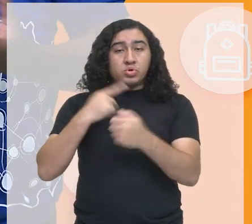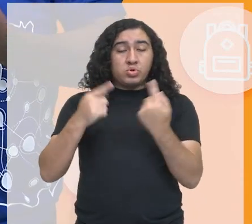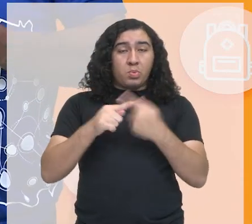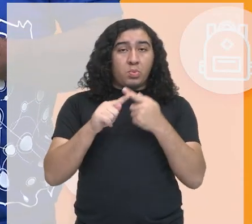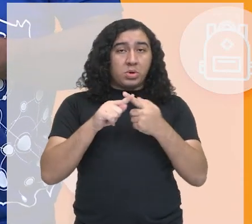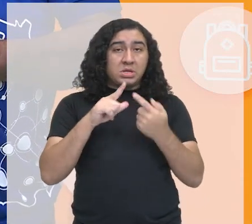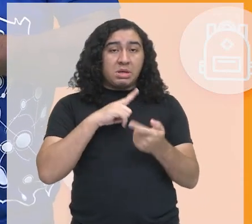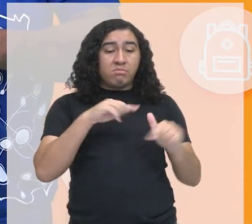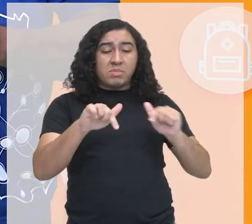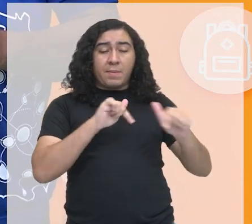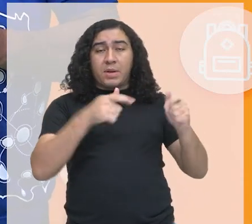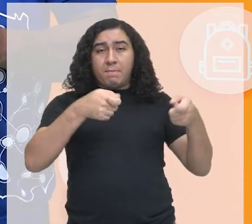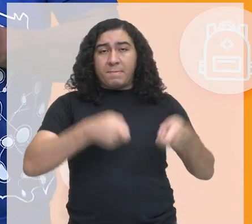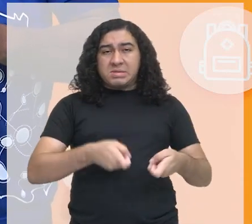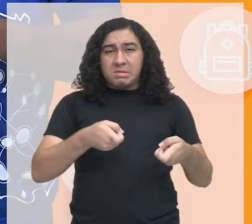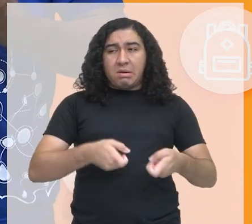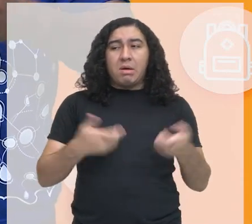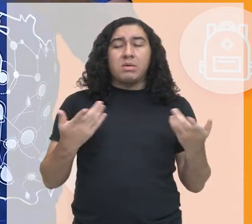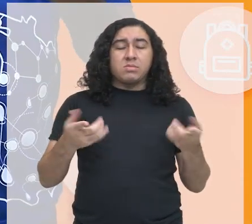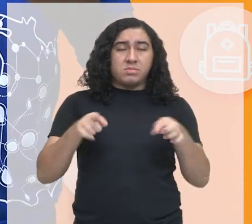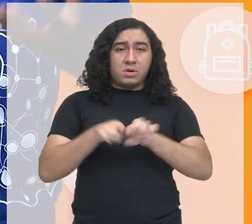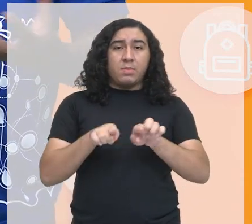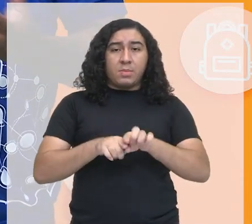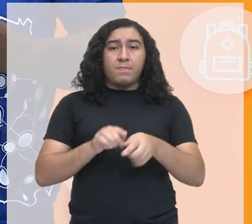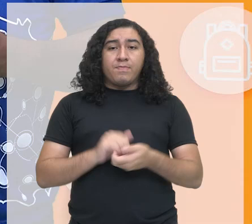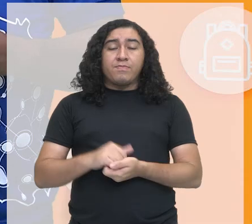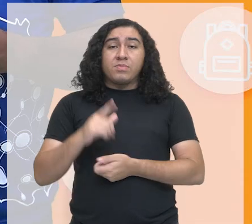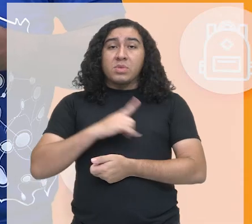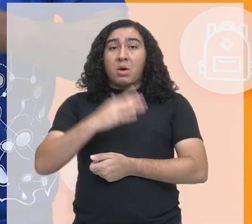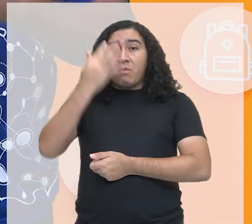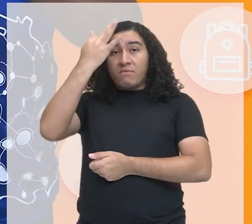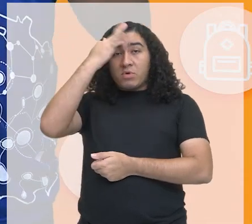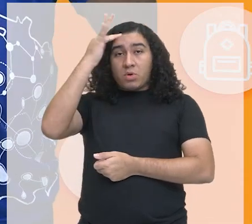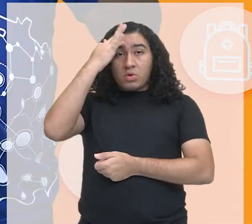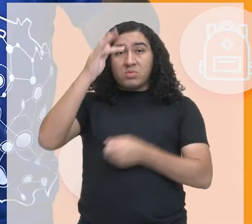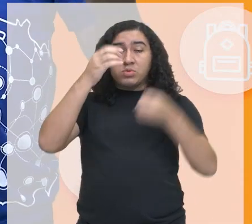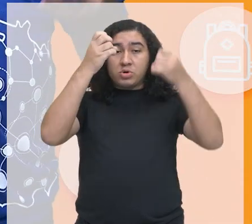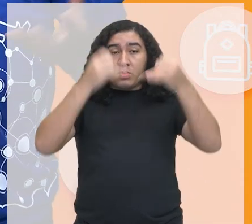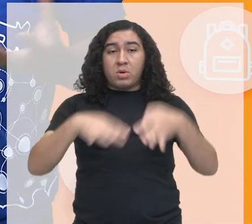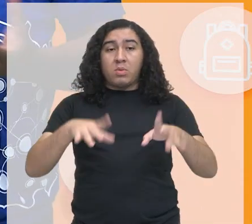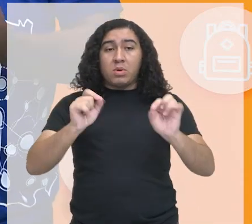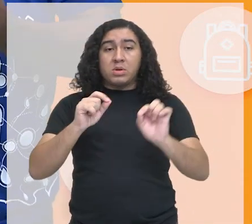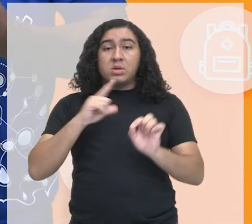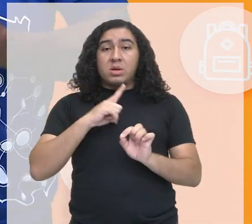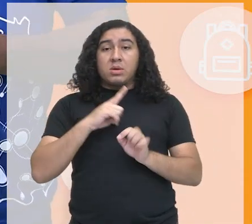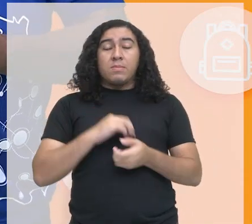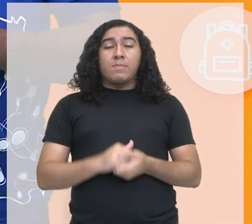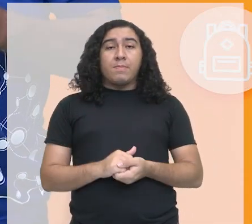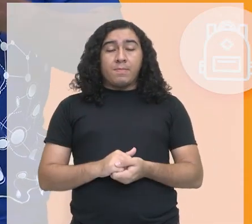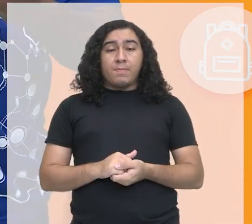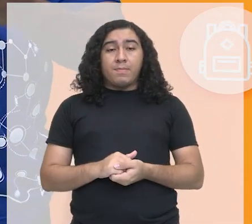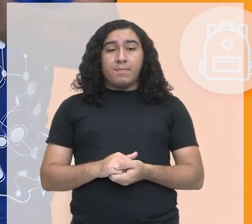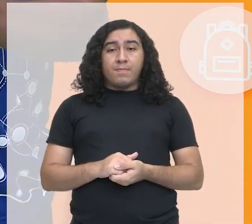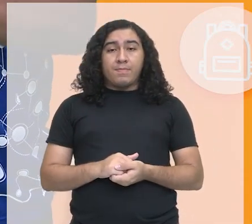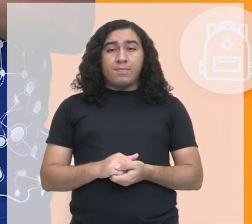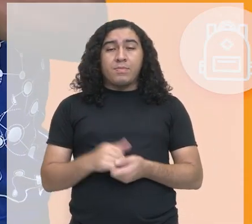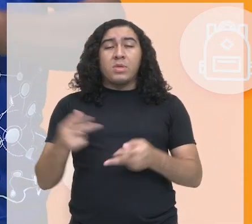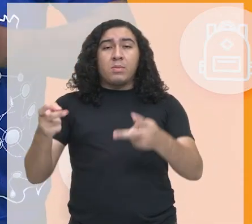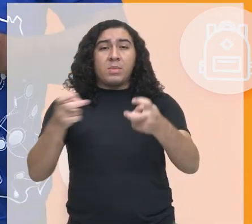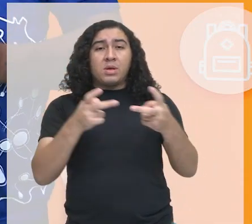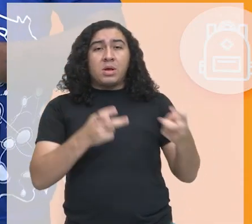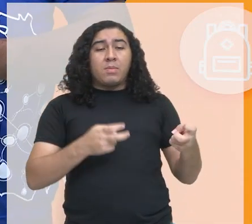exploração do trabalho, né? Um filósofo, um pensador, Karl Marx, ele vai fazer essa leitura, né, indo contra